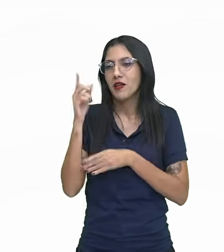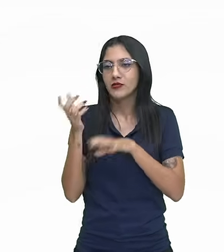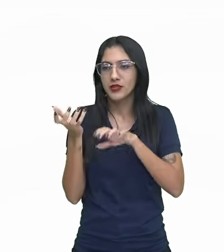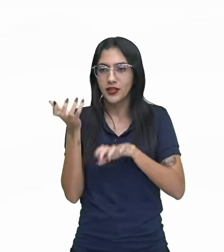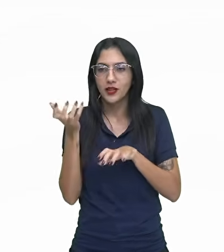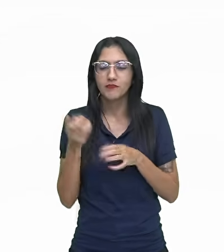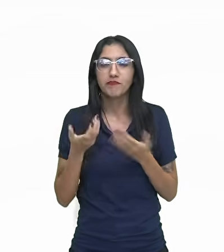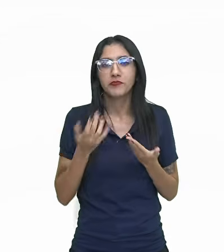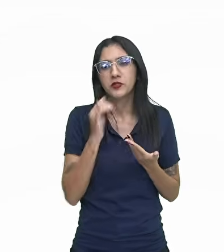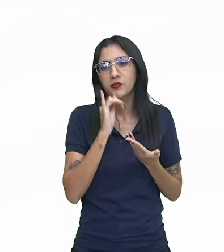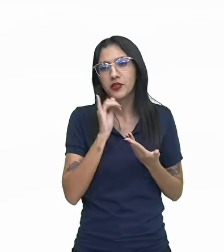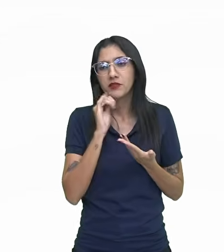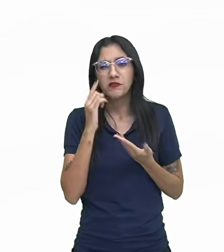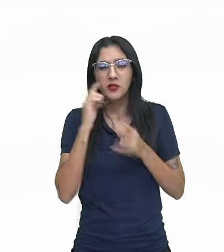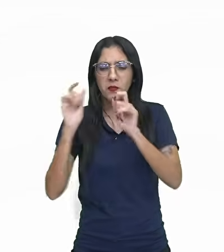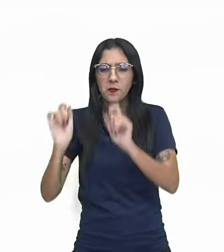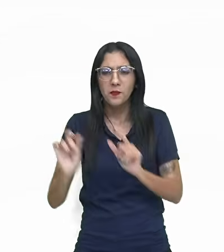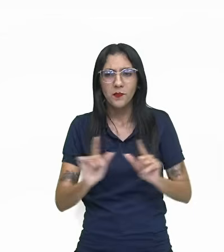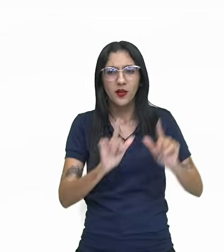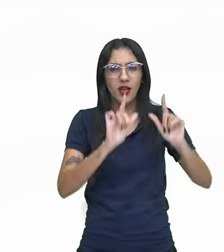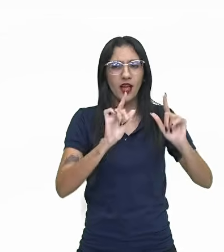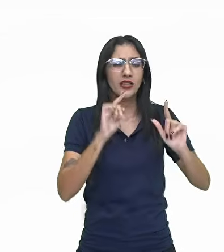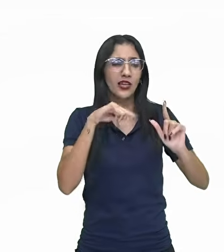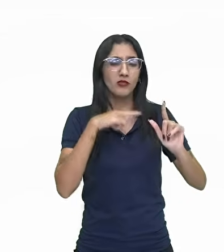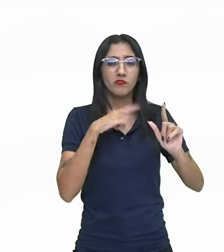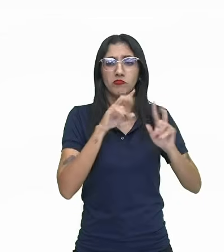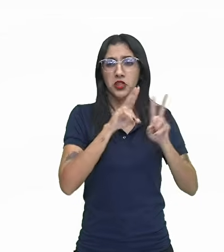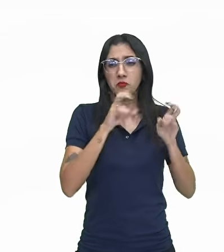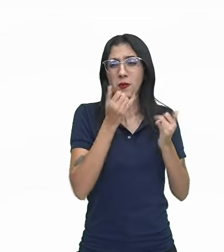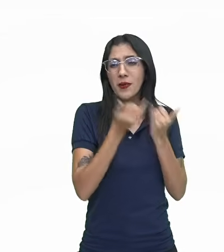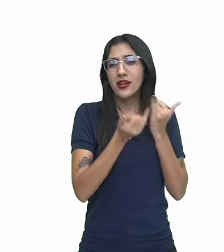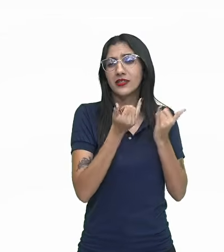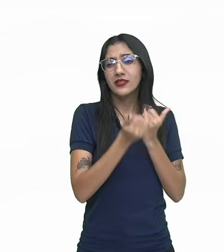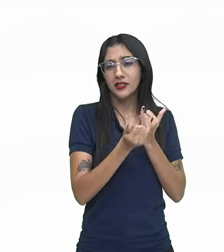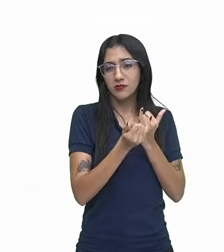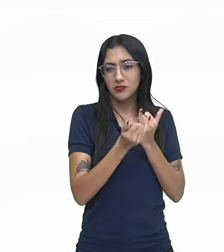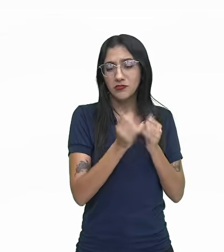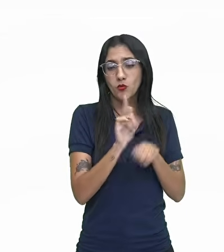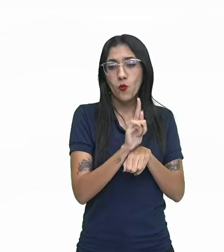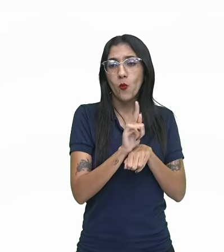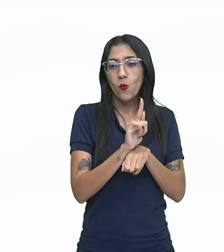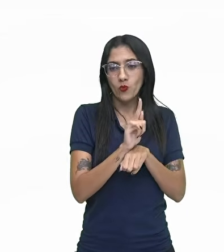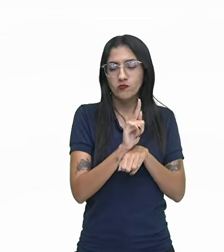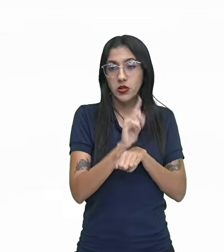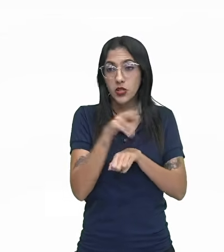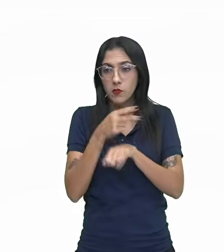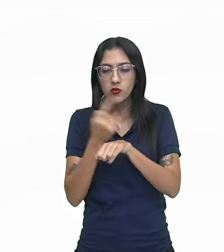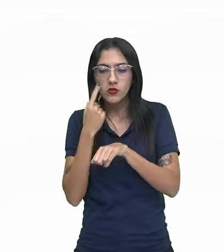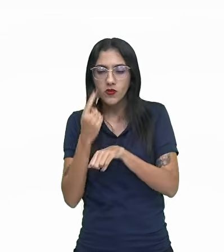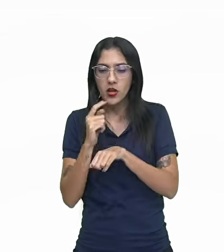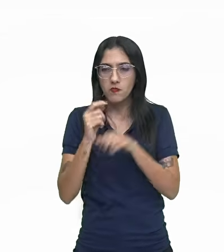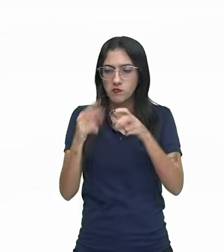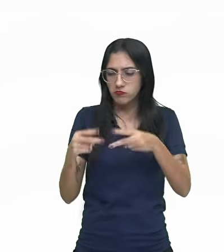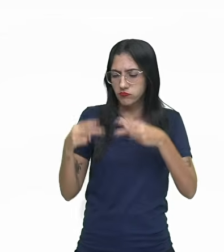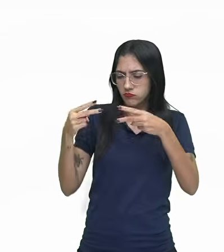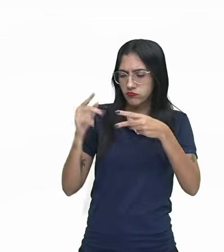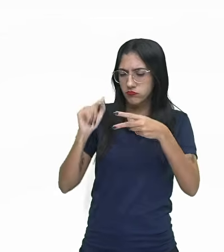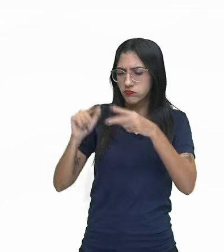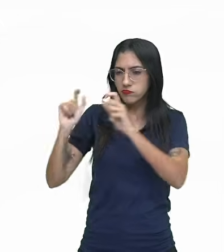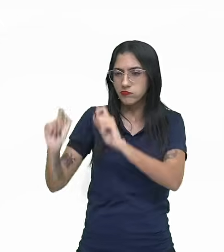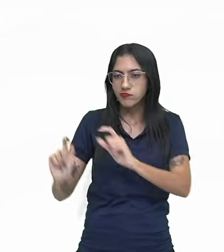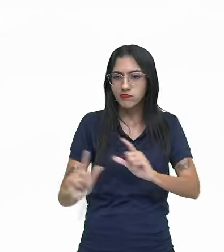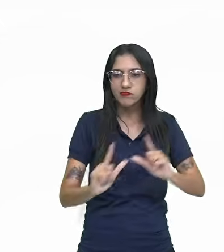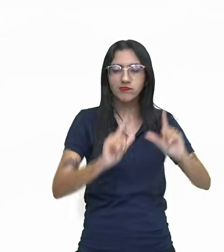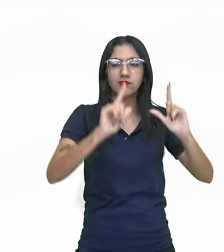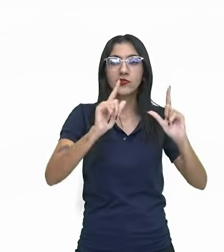abre basicamente o Google, tem um título como este e em seguida existe um link. Se você acessa o link, vai